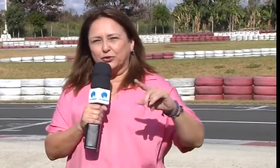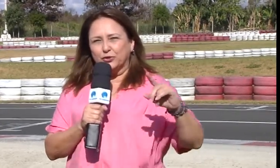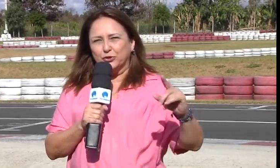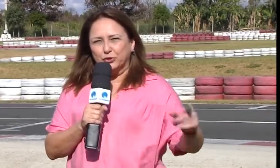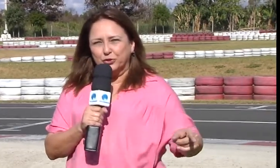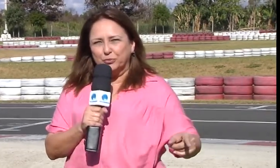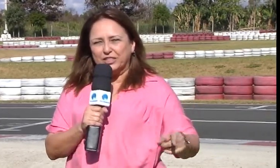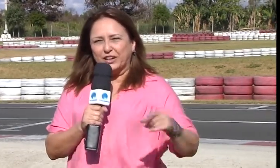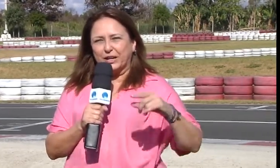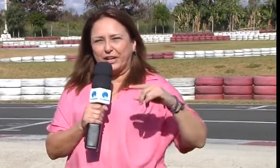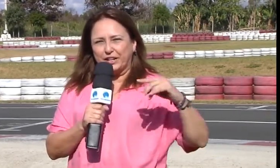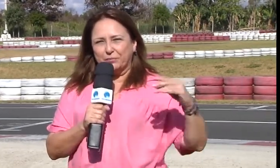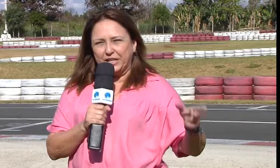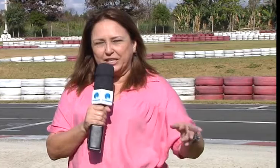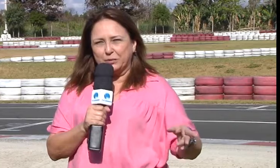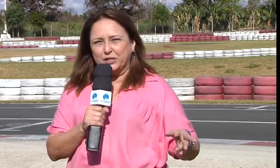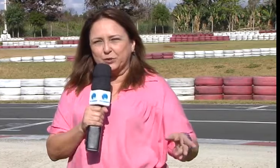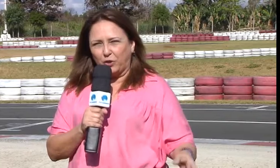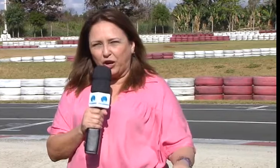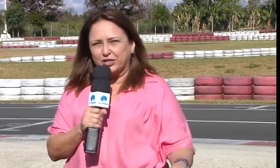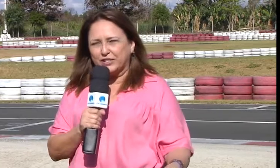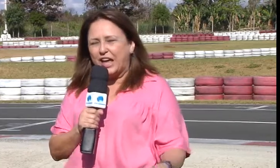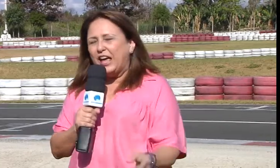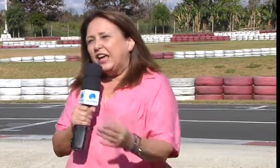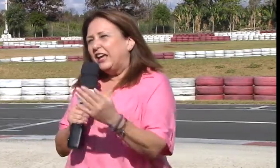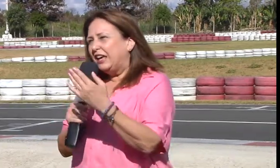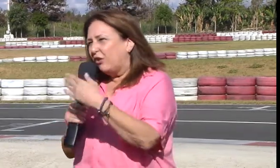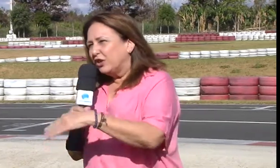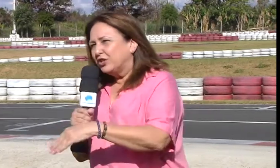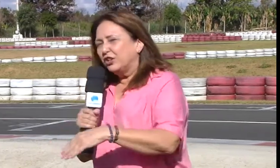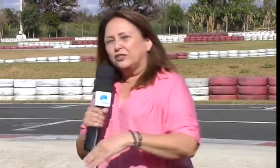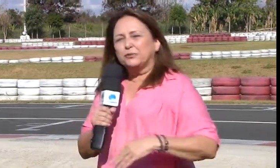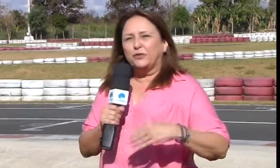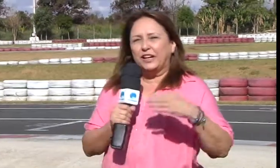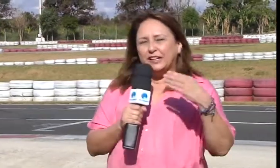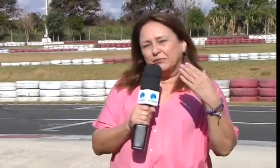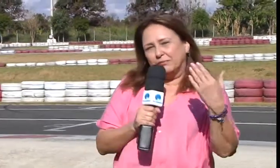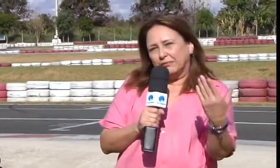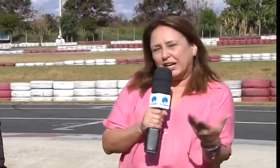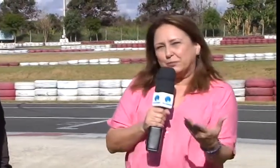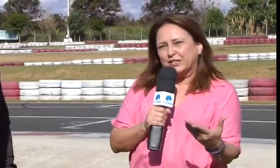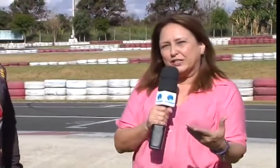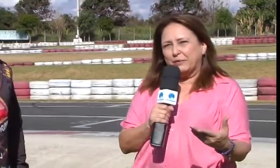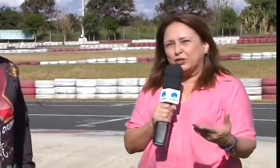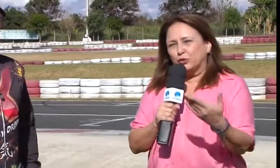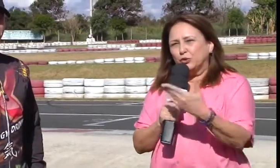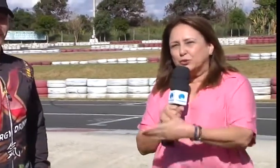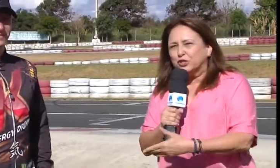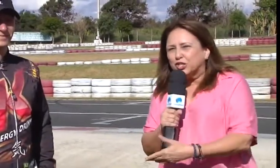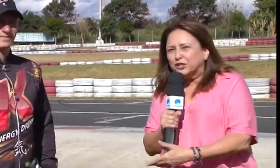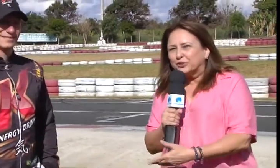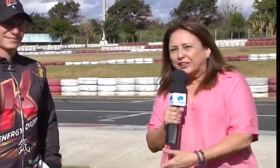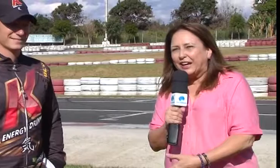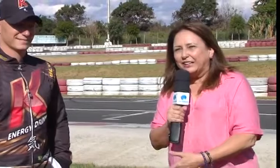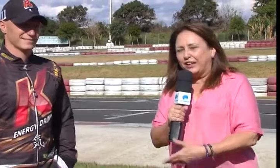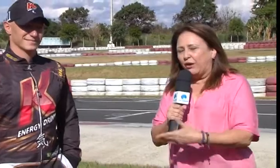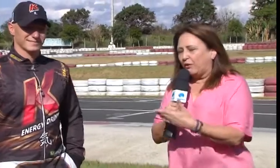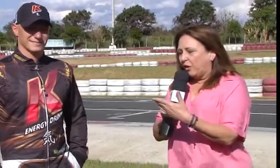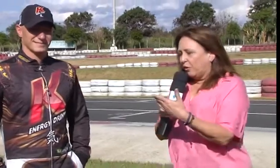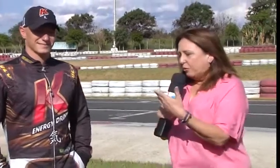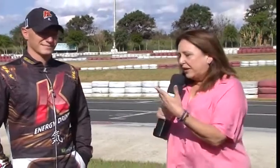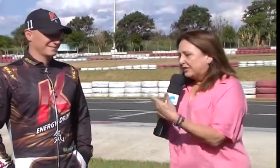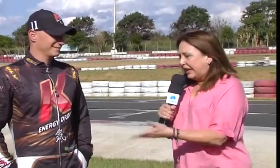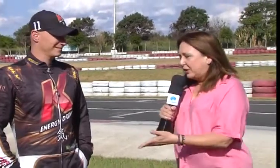lá no nosso YouTube, TV Câmara Campinas, Mais Esportes. E hoje nós viemos falar mais precisamente do último título dele,